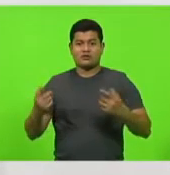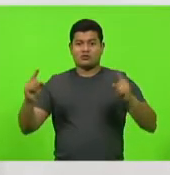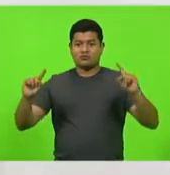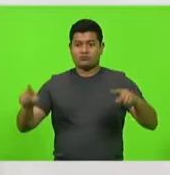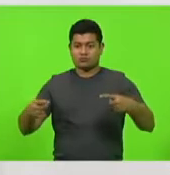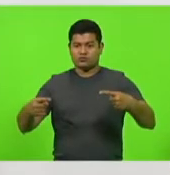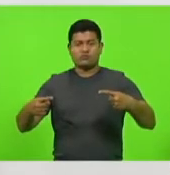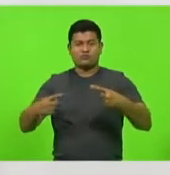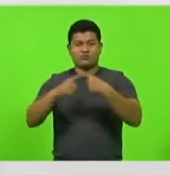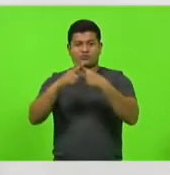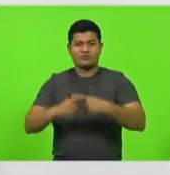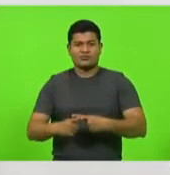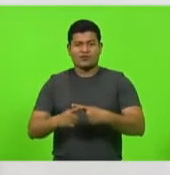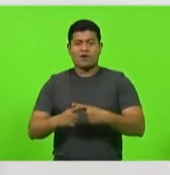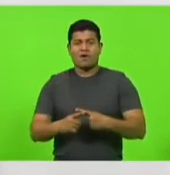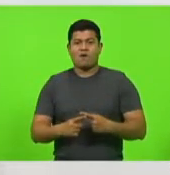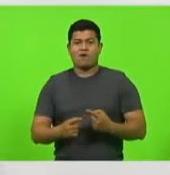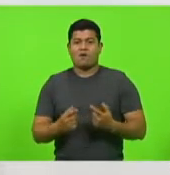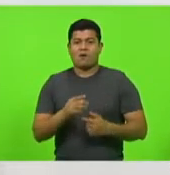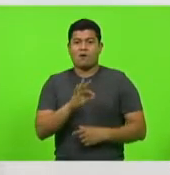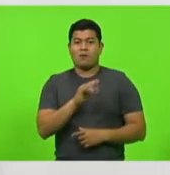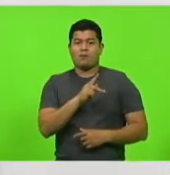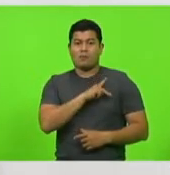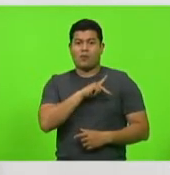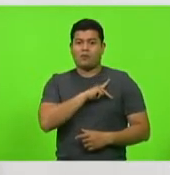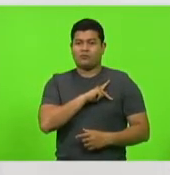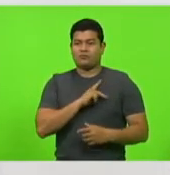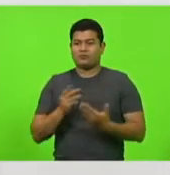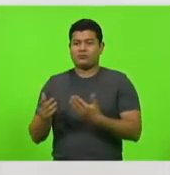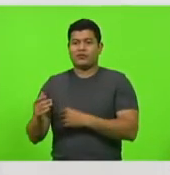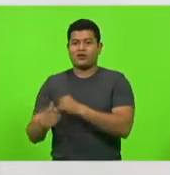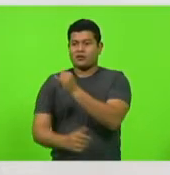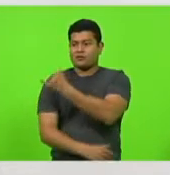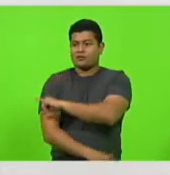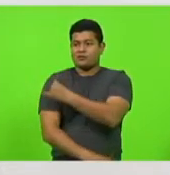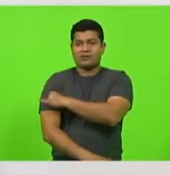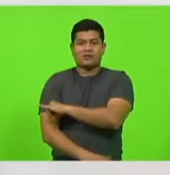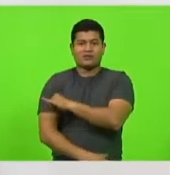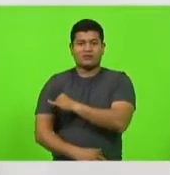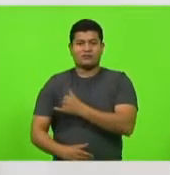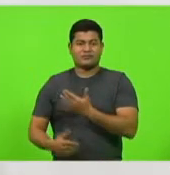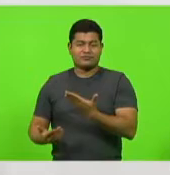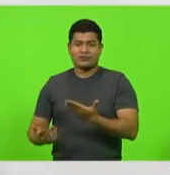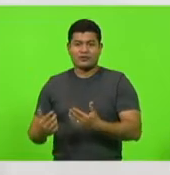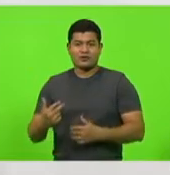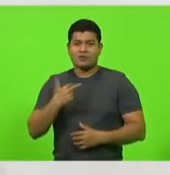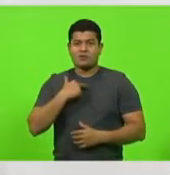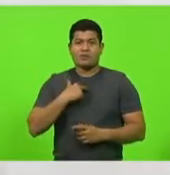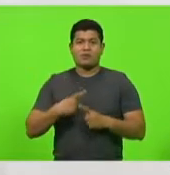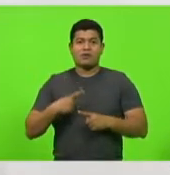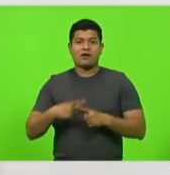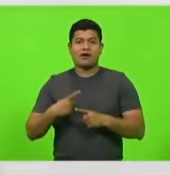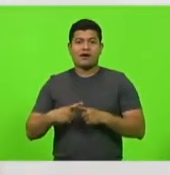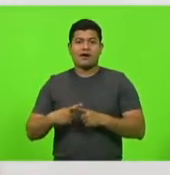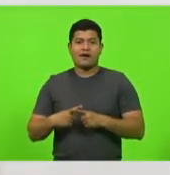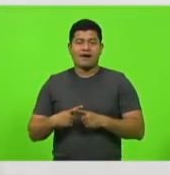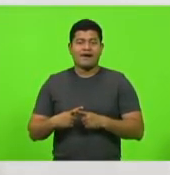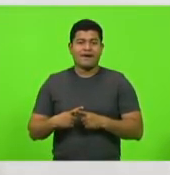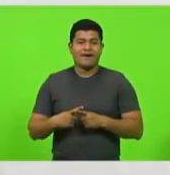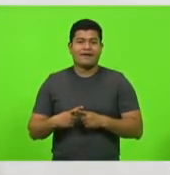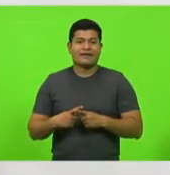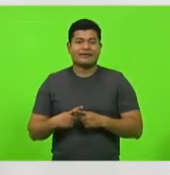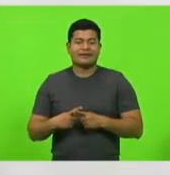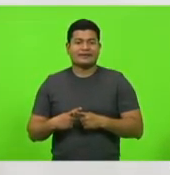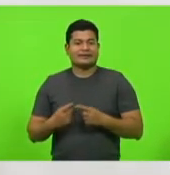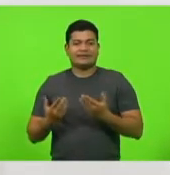poderia também, porque o decreto não permite. É uma novidade realmente